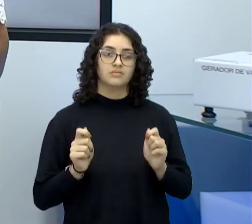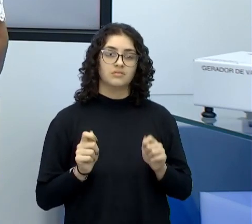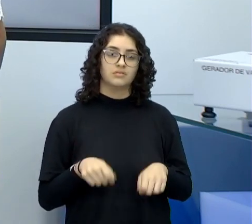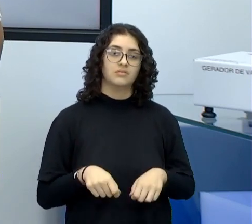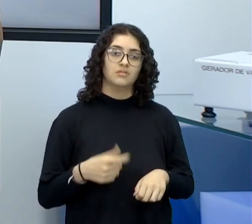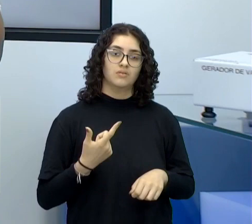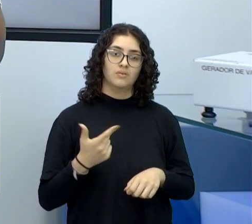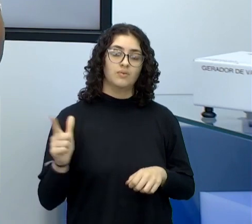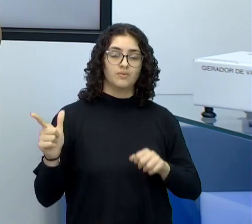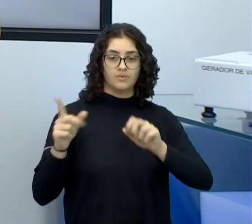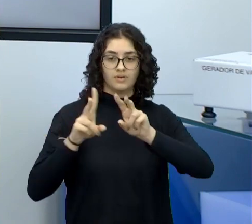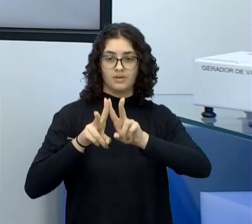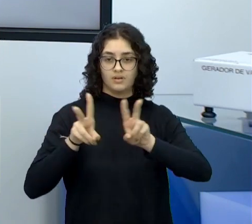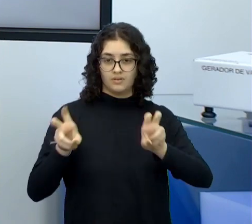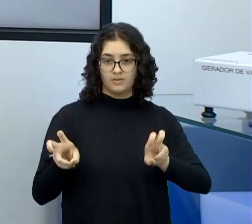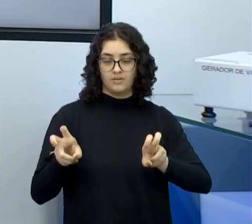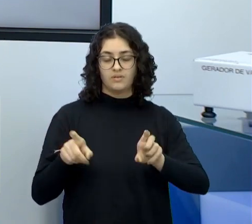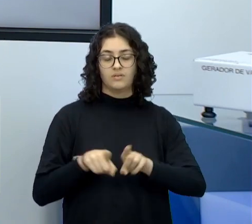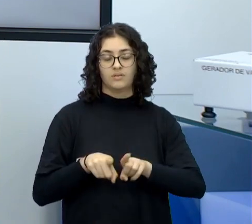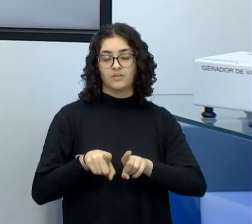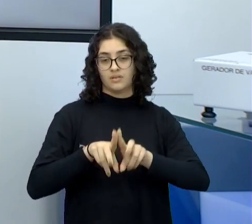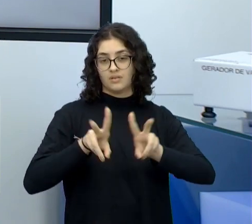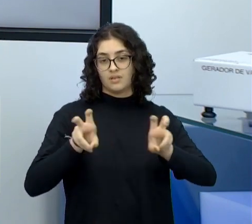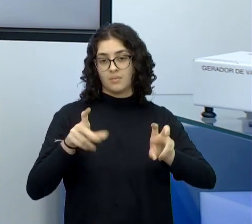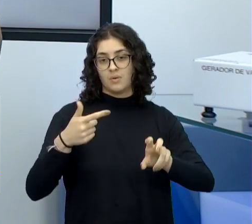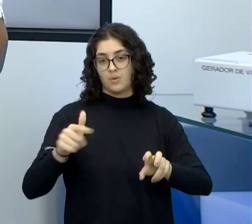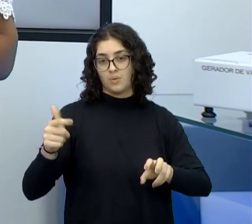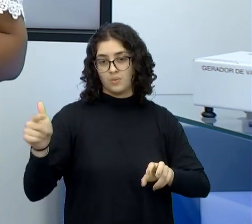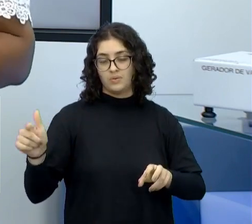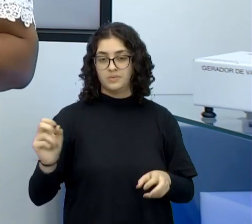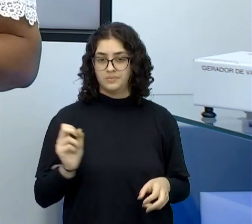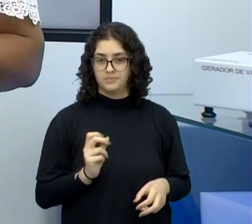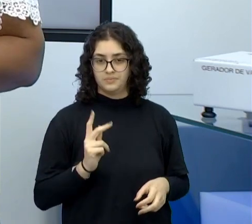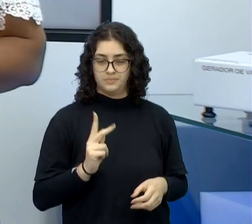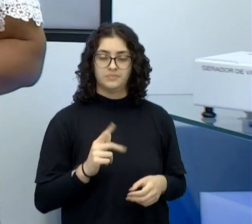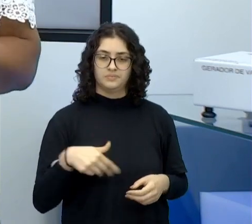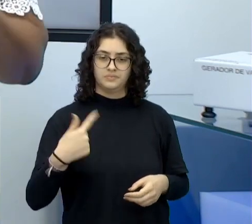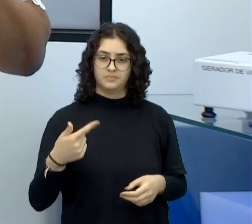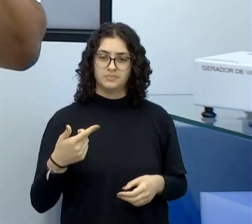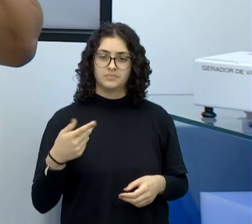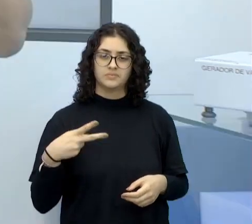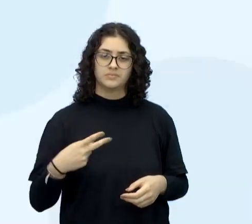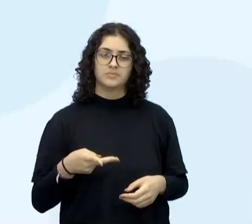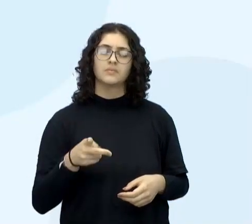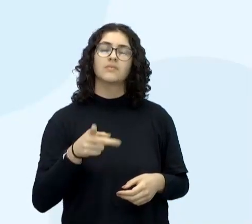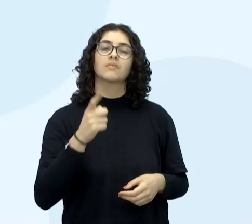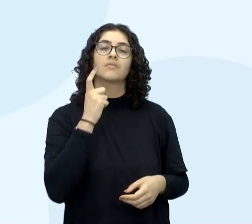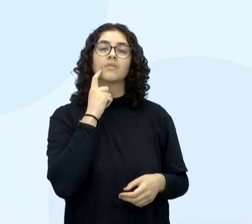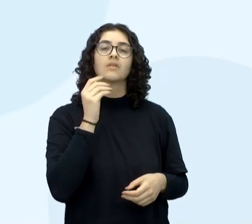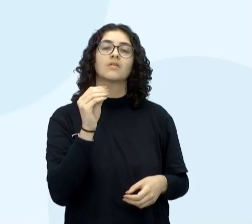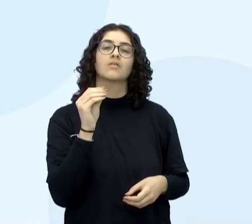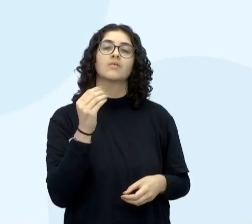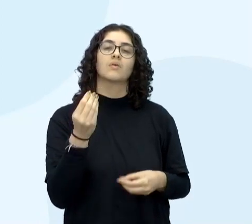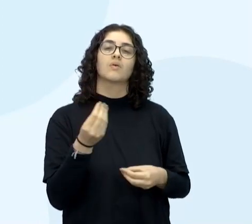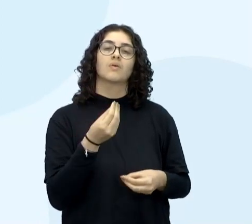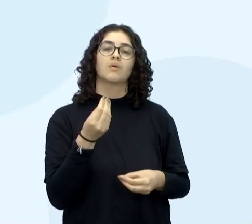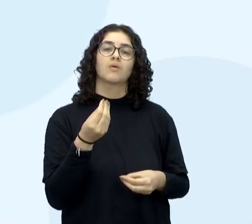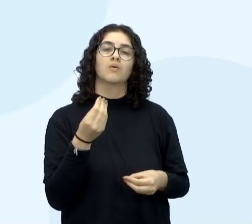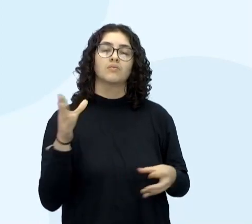trabalhar outros assuntos, outros temas também. Aí na sequência, pensando na